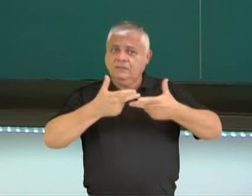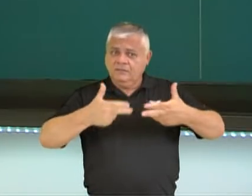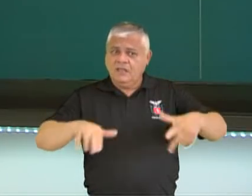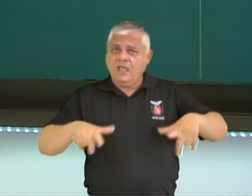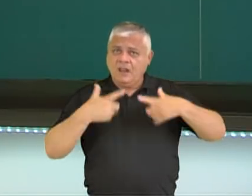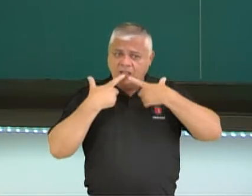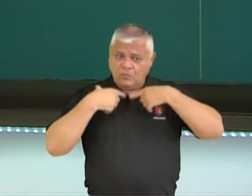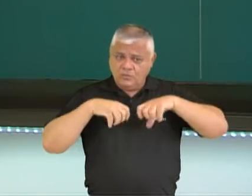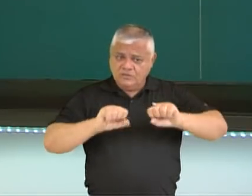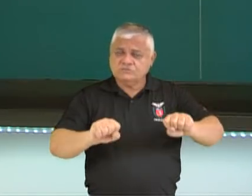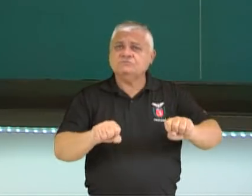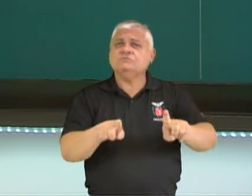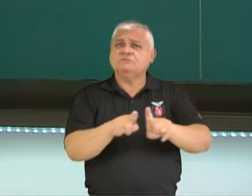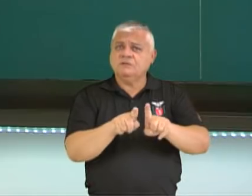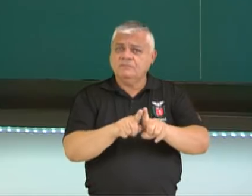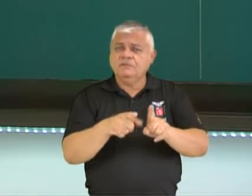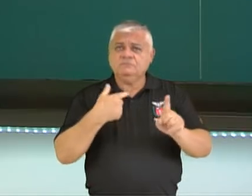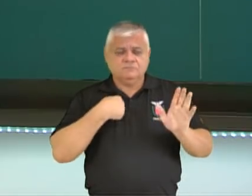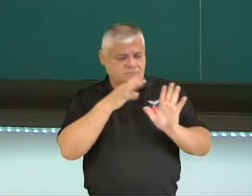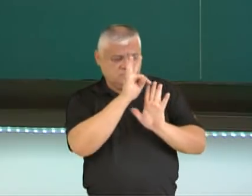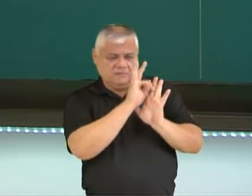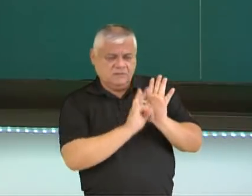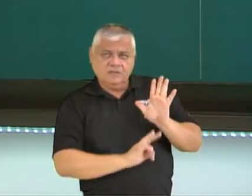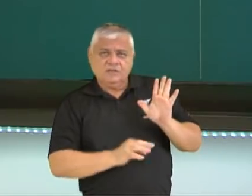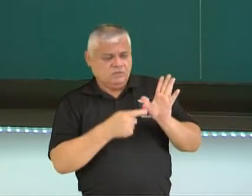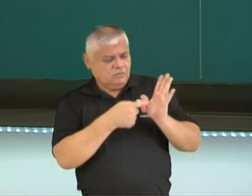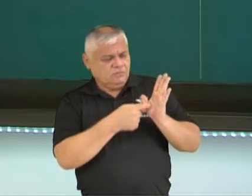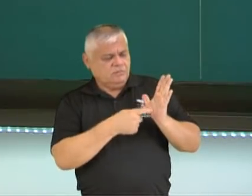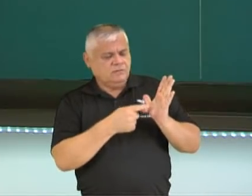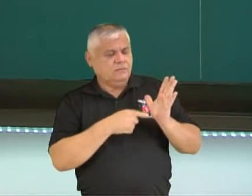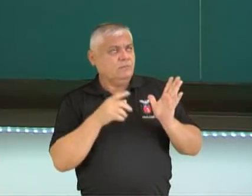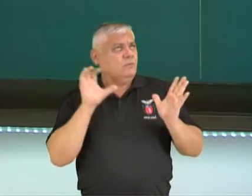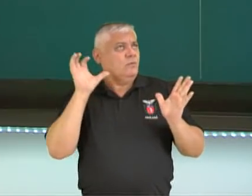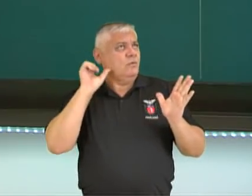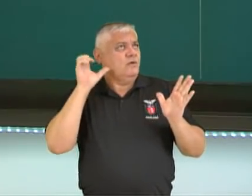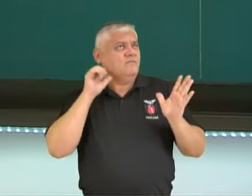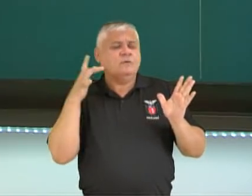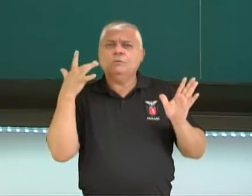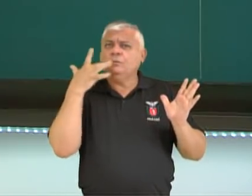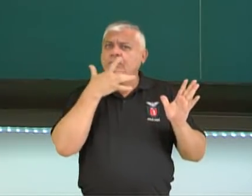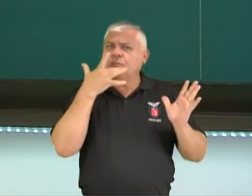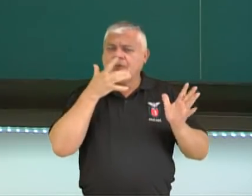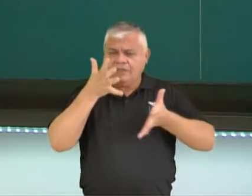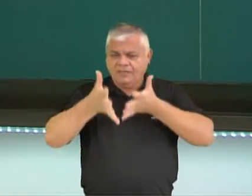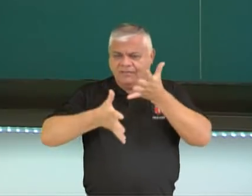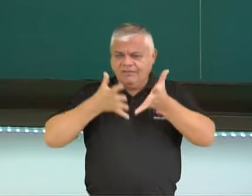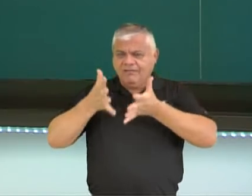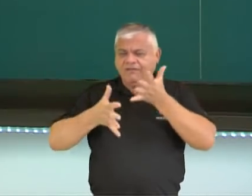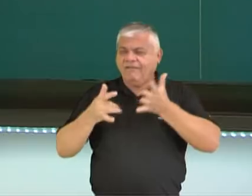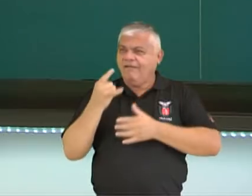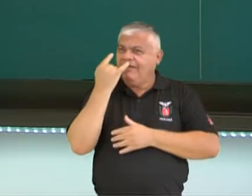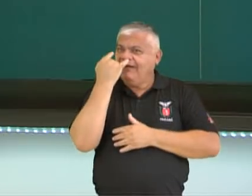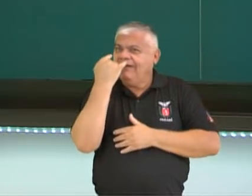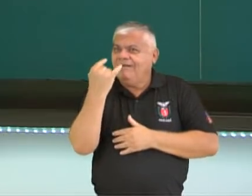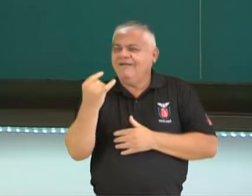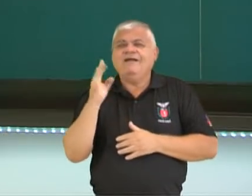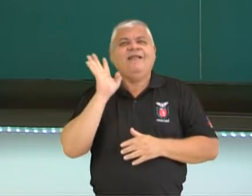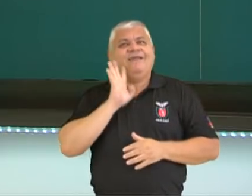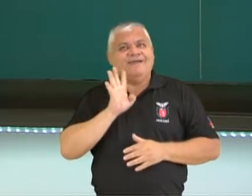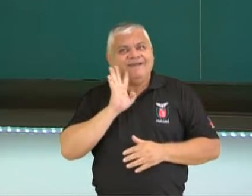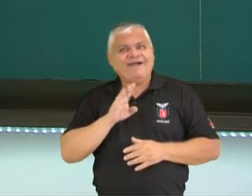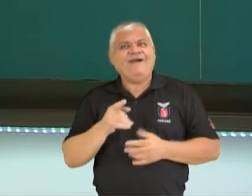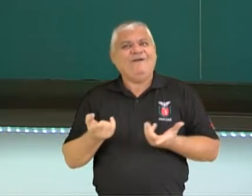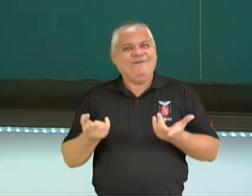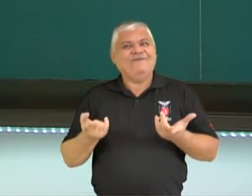linguístico que faz com que o nosso texto fique bom de ouvir. E por isso ele produz um som legal. Por